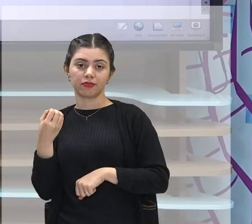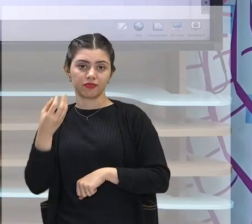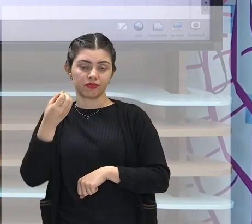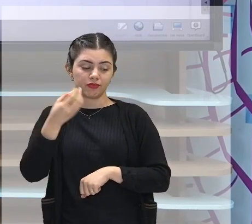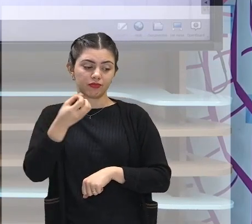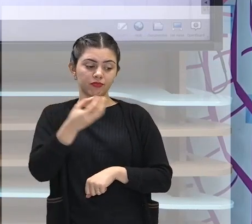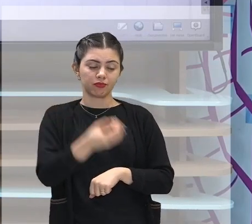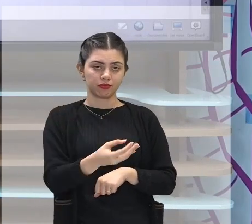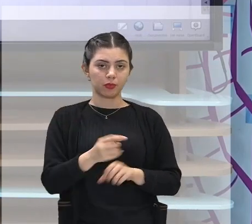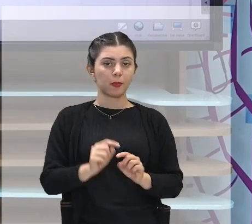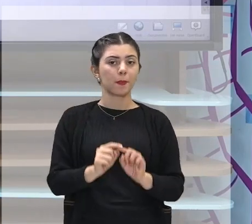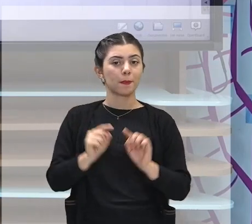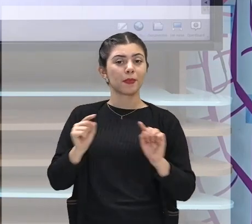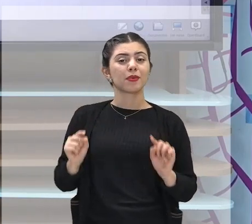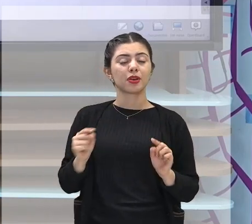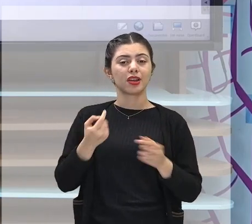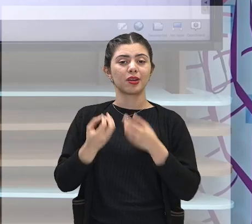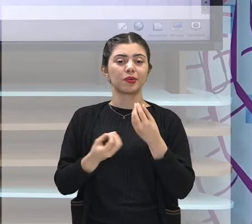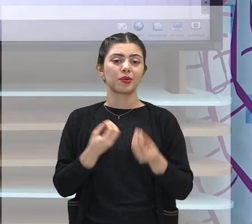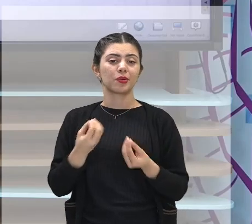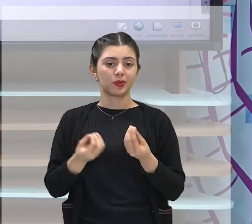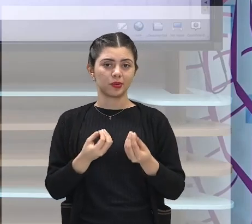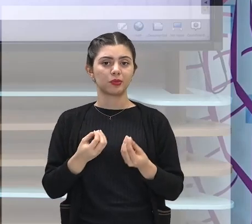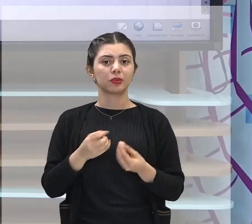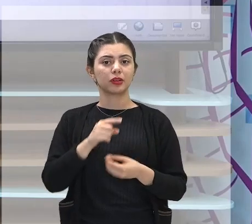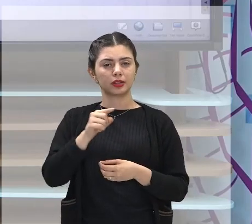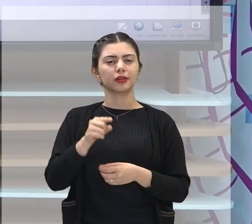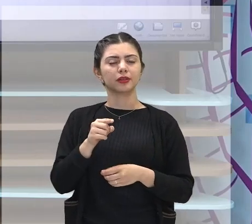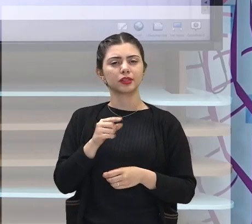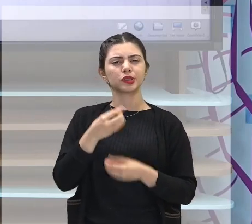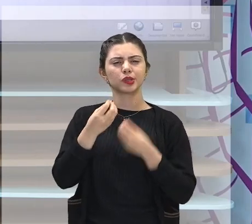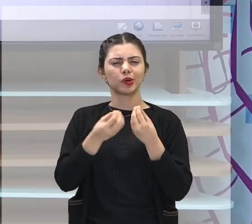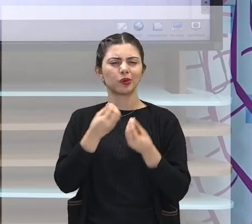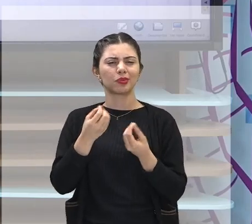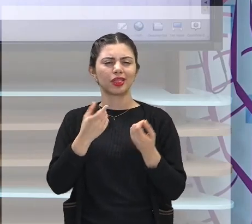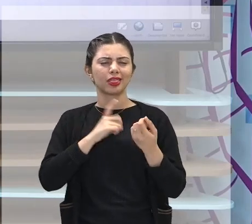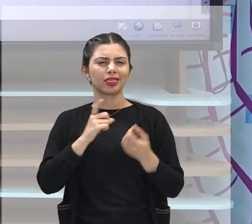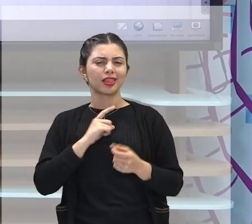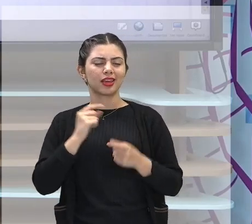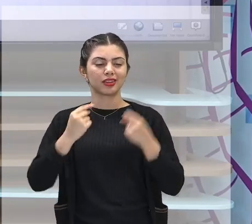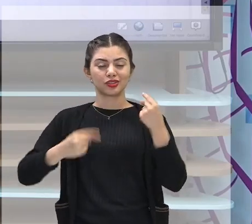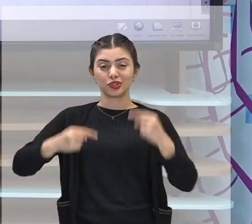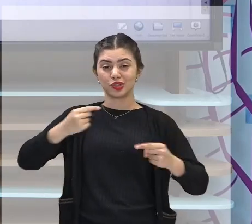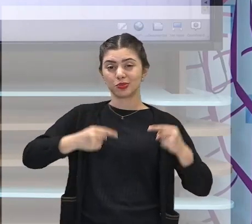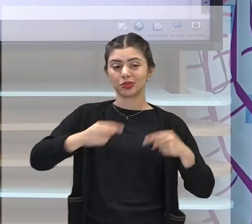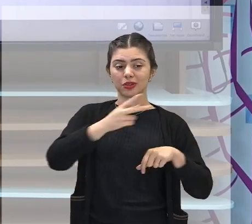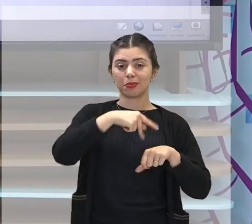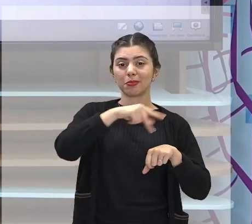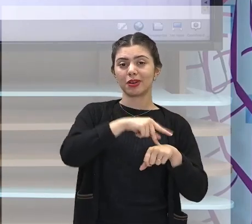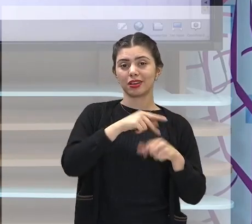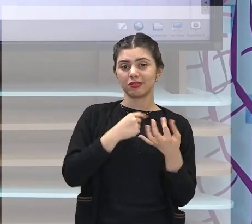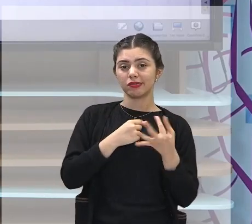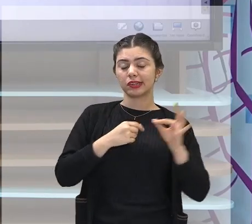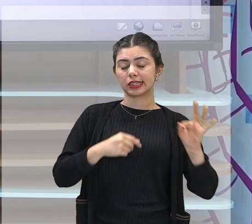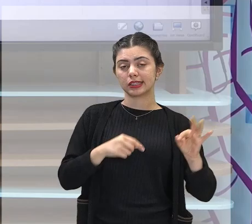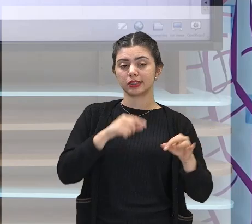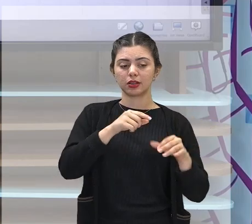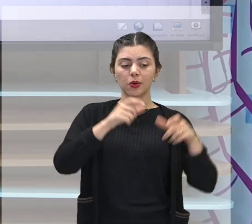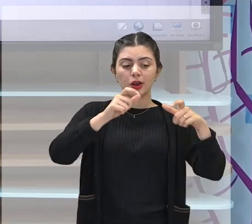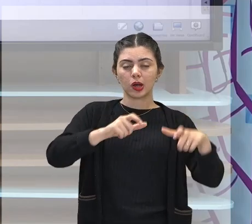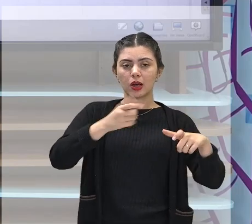que vai ser disputada, né, pela França, e então esta ilha vai